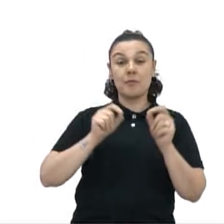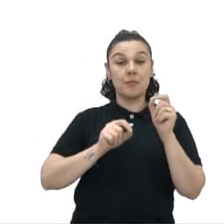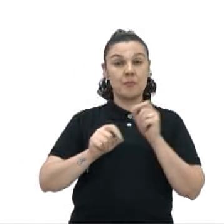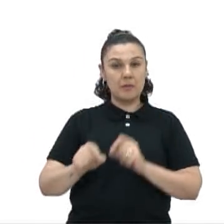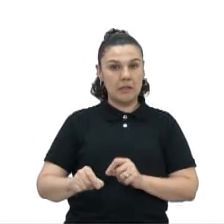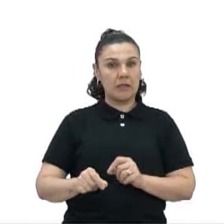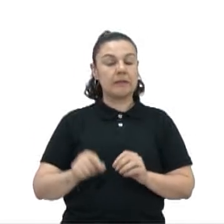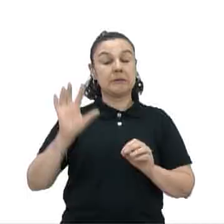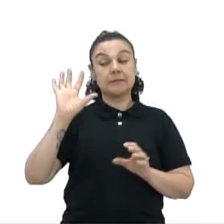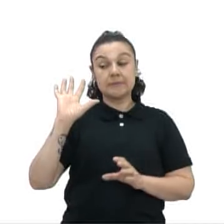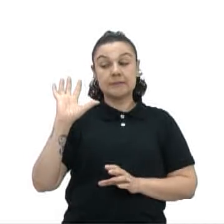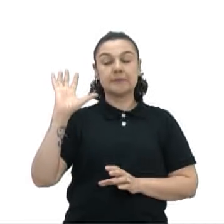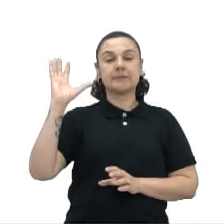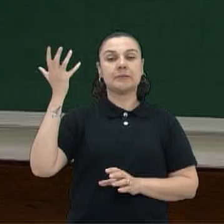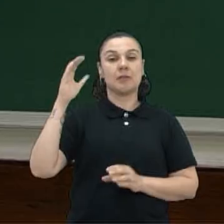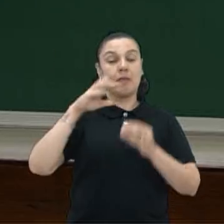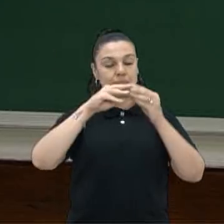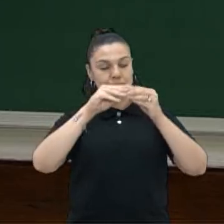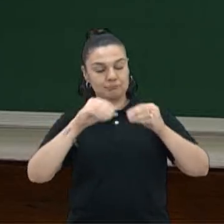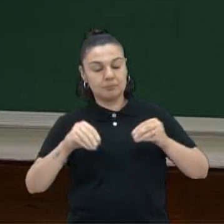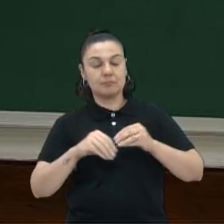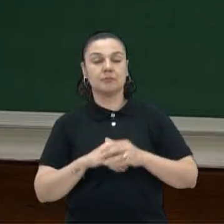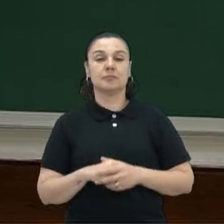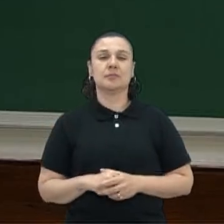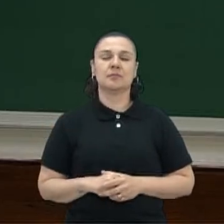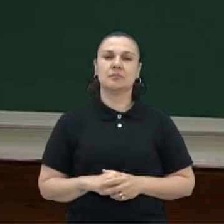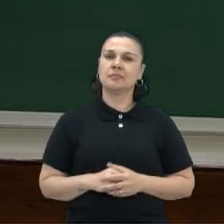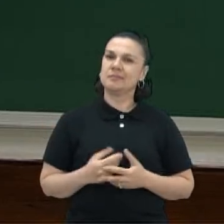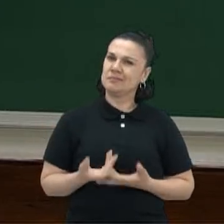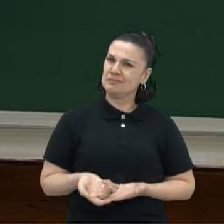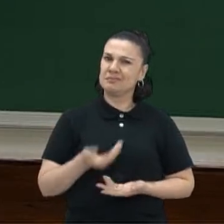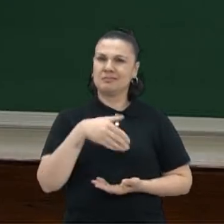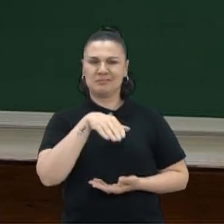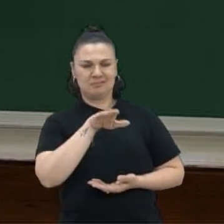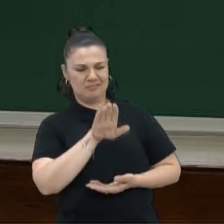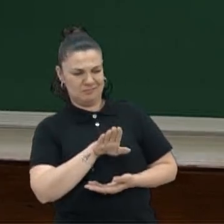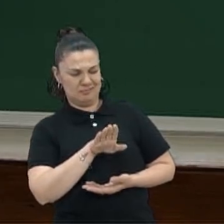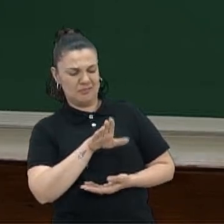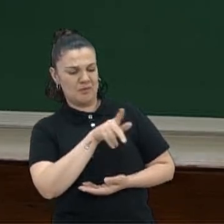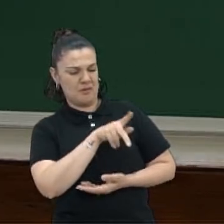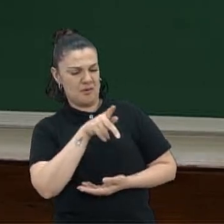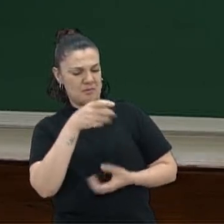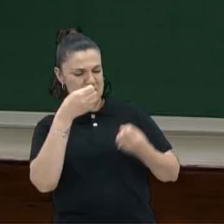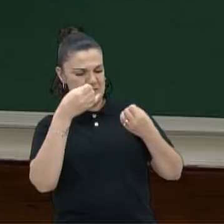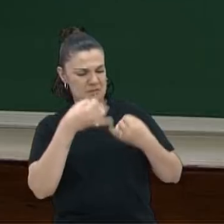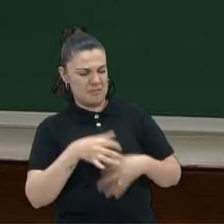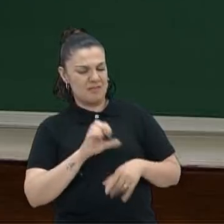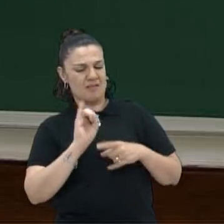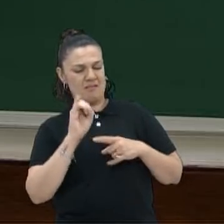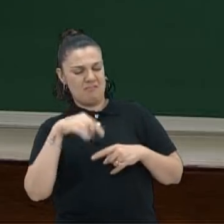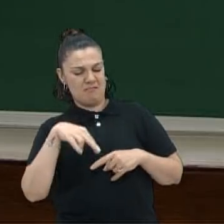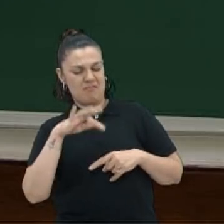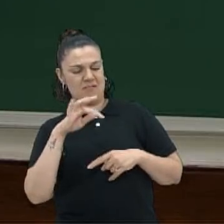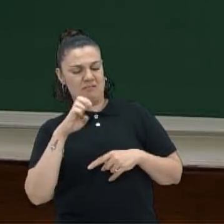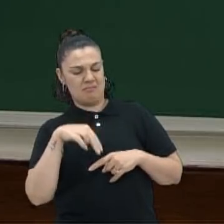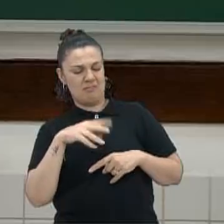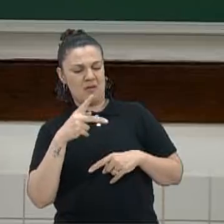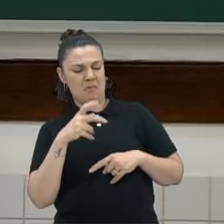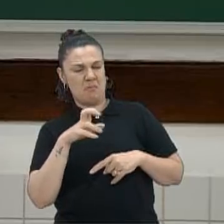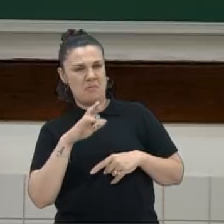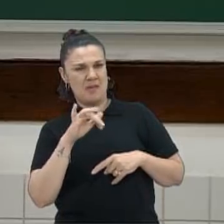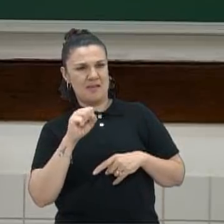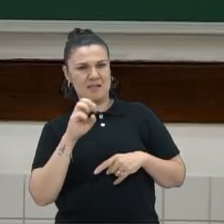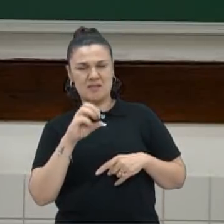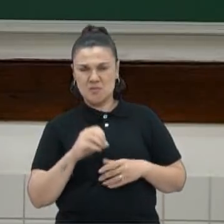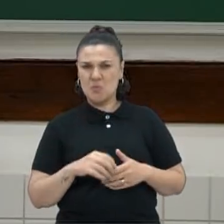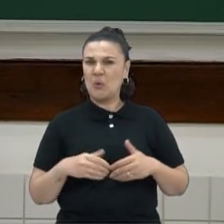pelo intemperismo e pela erosão. Mas espera aí, a professora não falou de intemperismo. O que